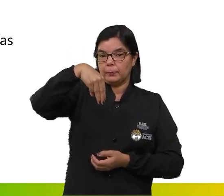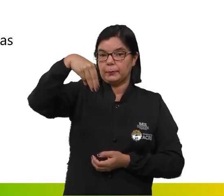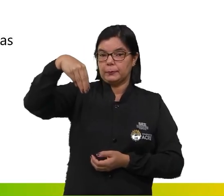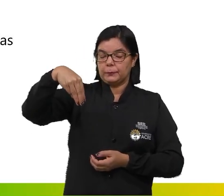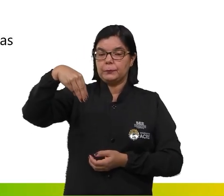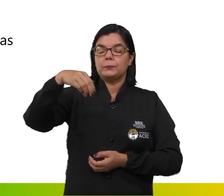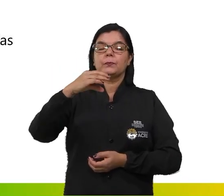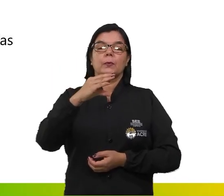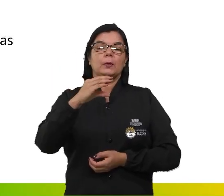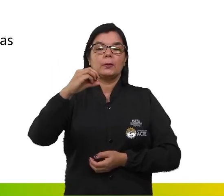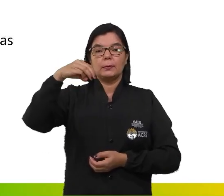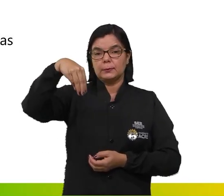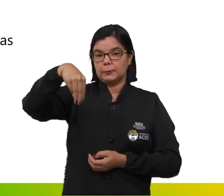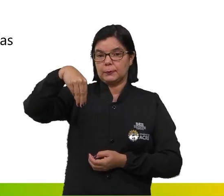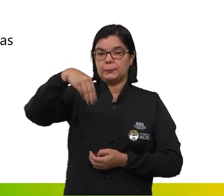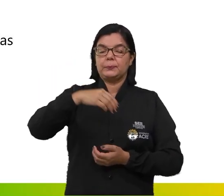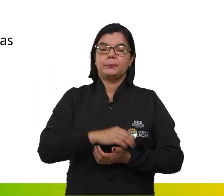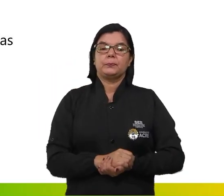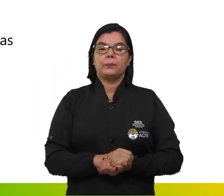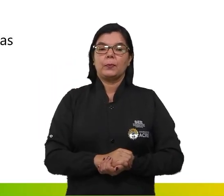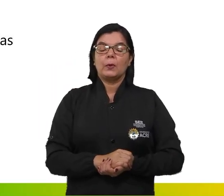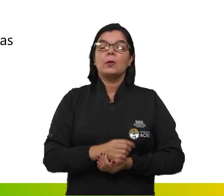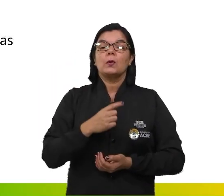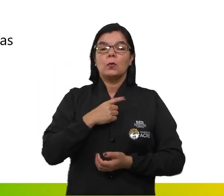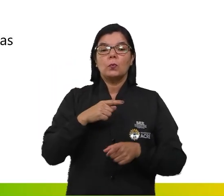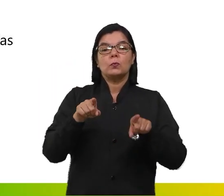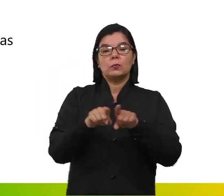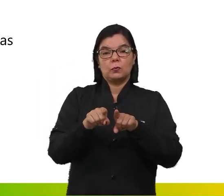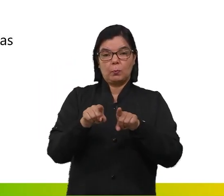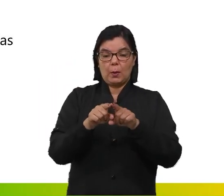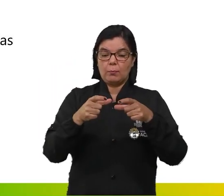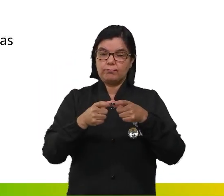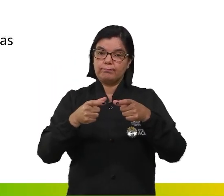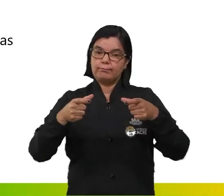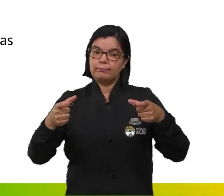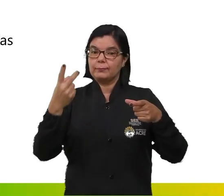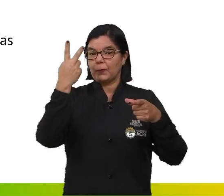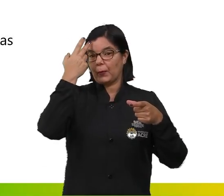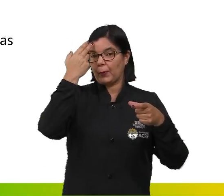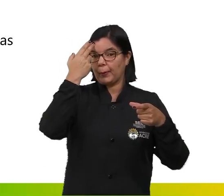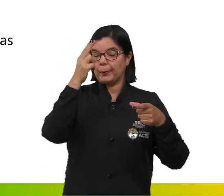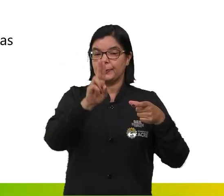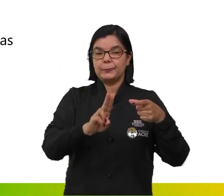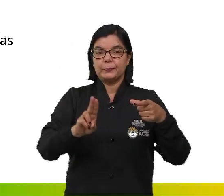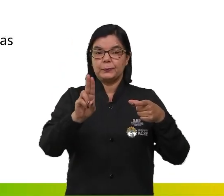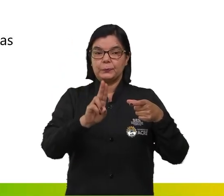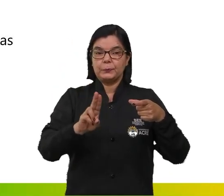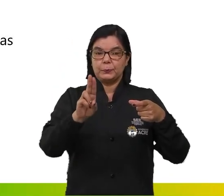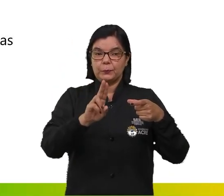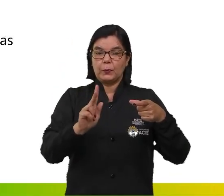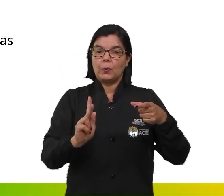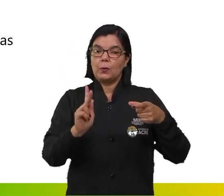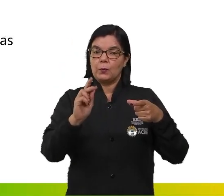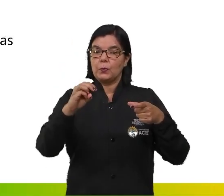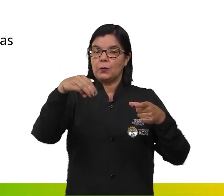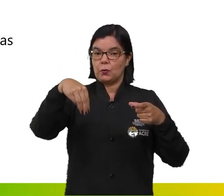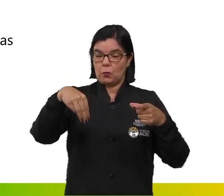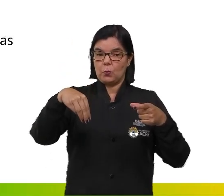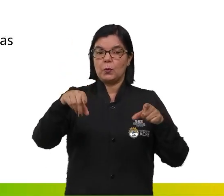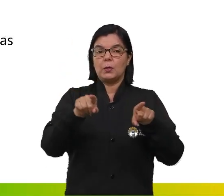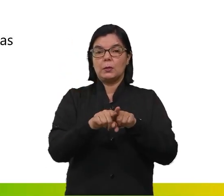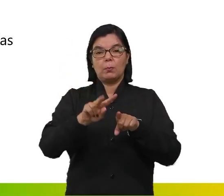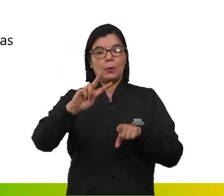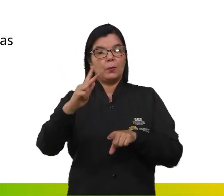aqui, milímetros e centímetros. E quando nós estamos com unidades maiores, é mais comum nós usarmos o quilômetro e às vezes o